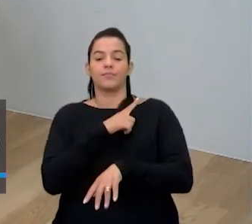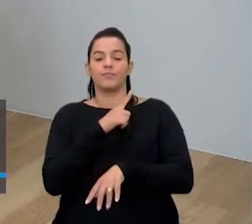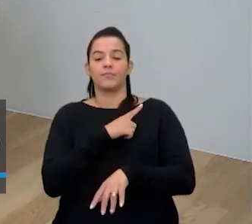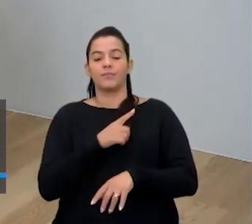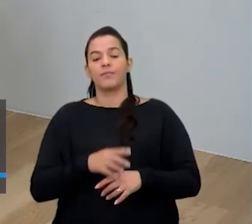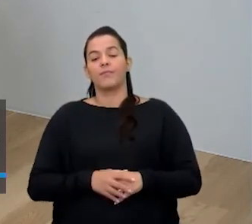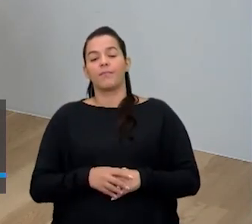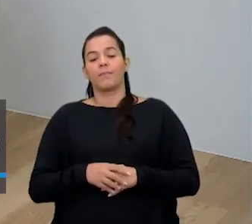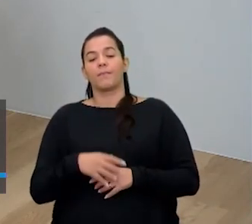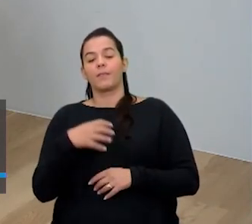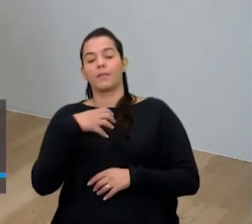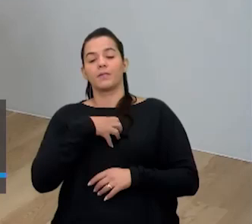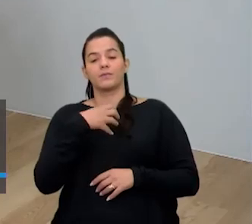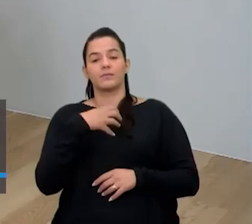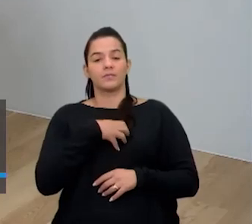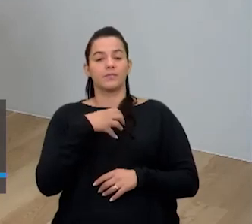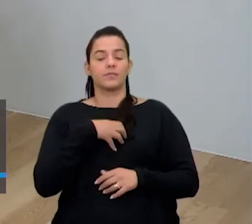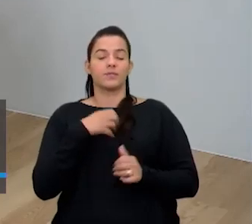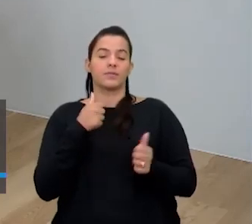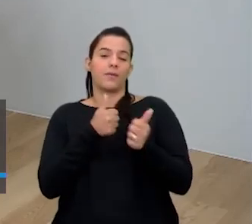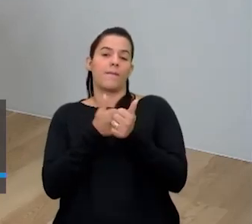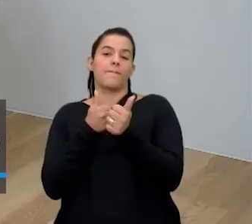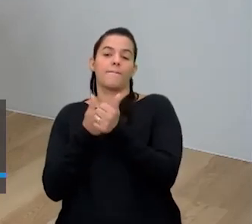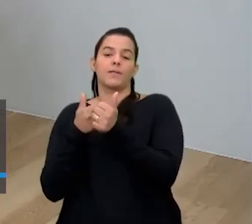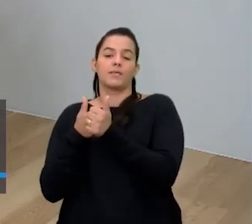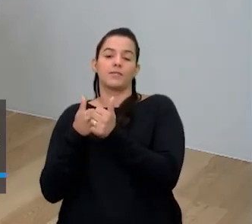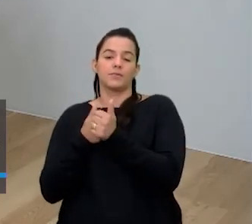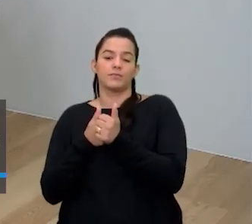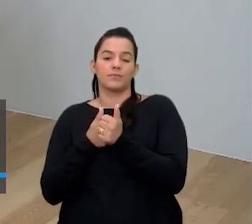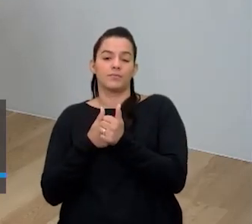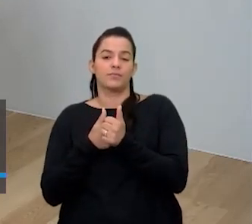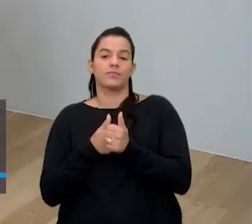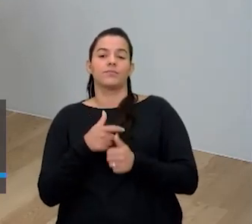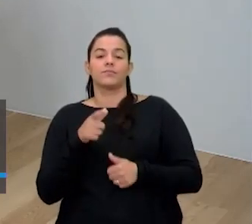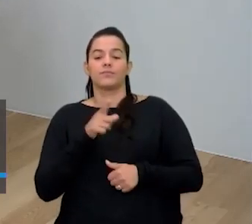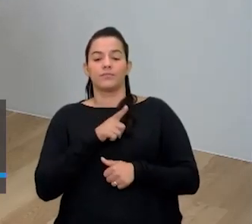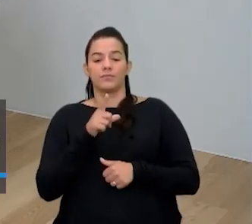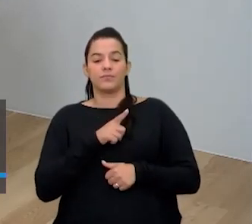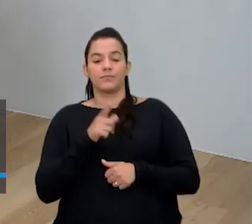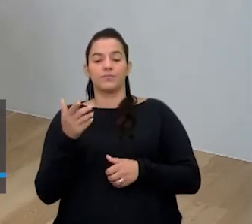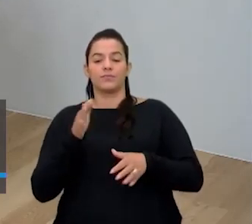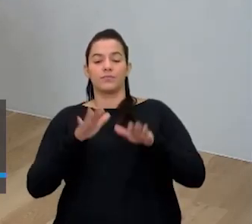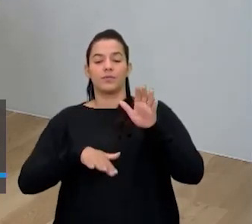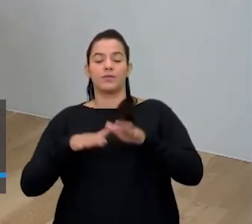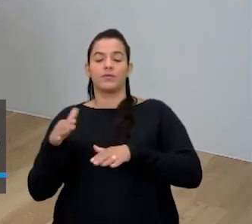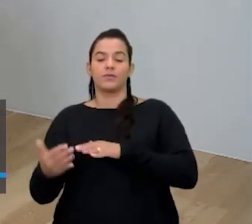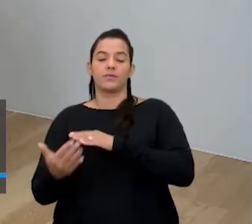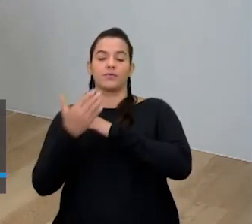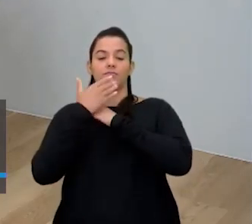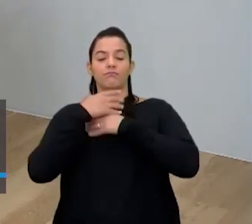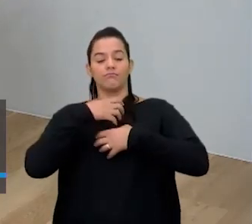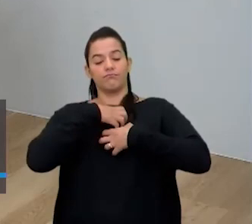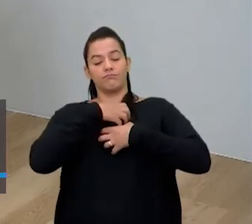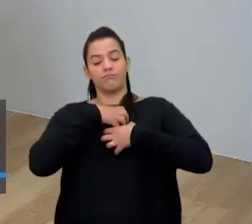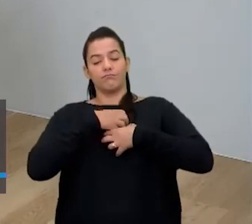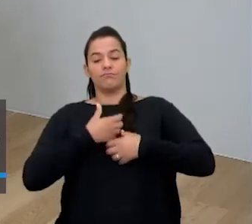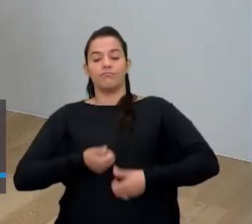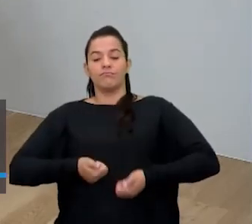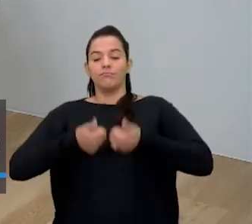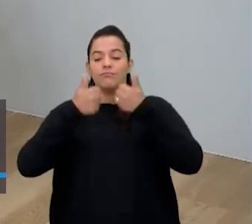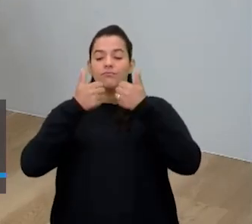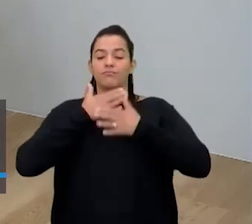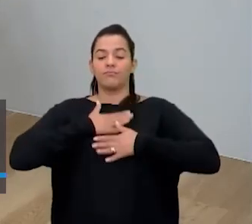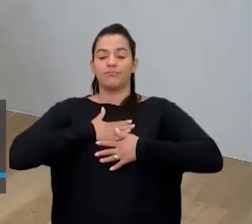Ter a sensação de que estão logo ali, num outro bairro. Né? E isso de alguma forma te conforta um pouco, né? Seguramente,